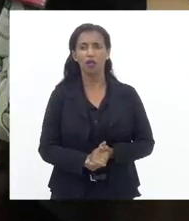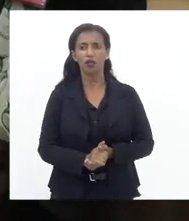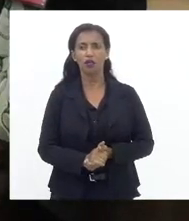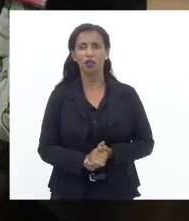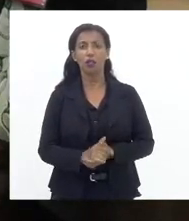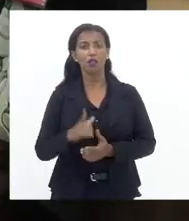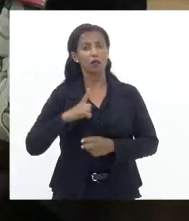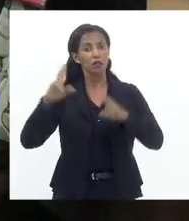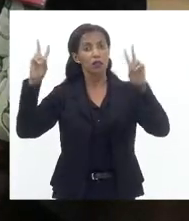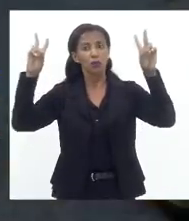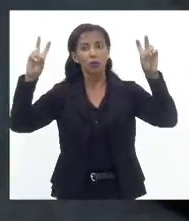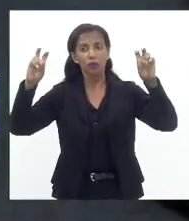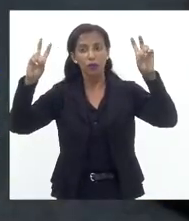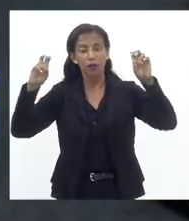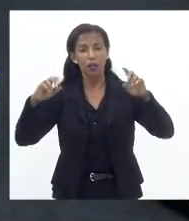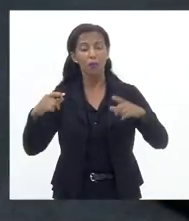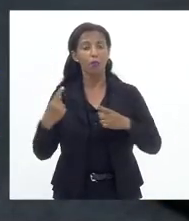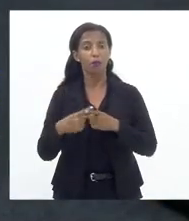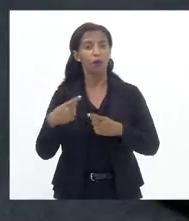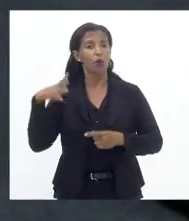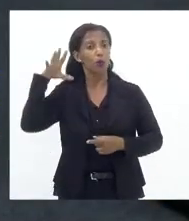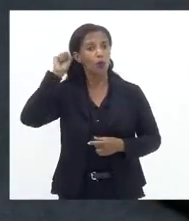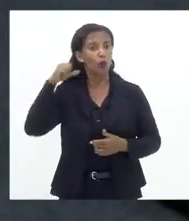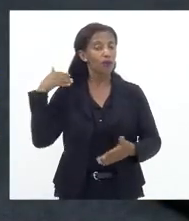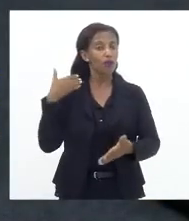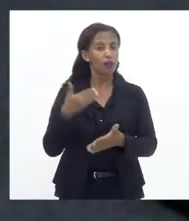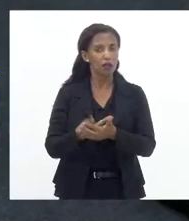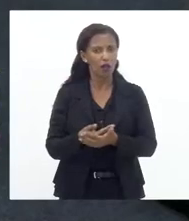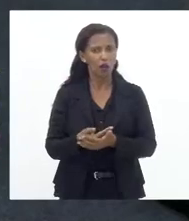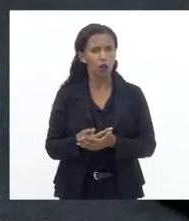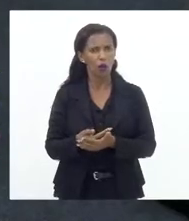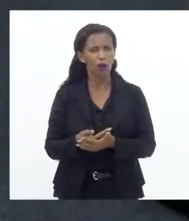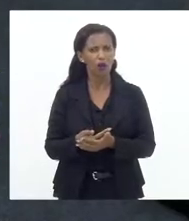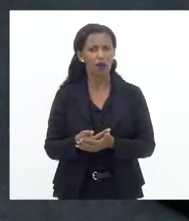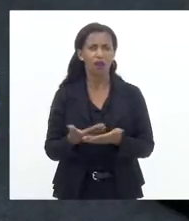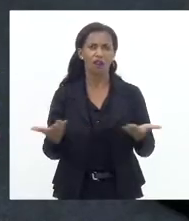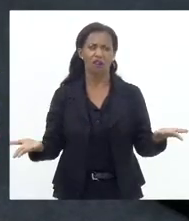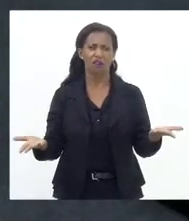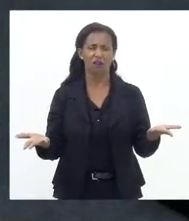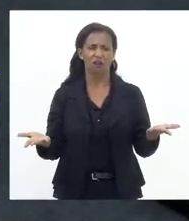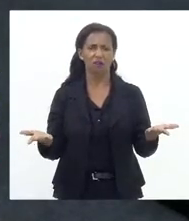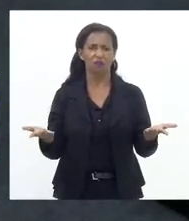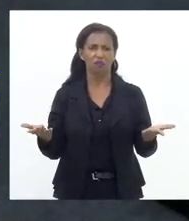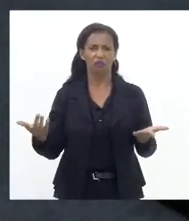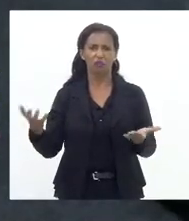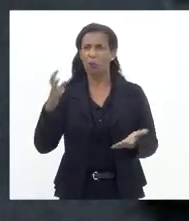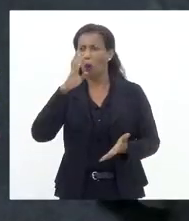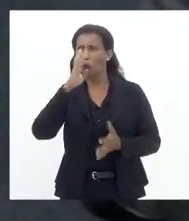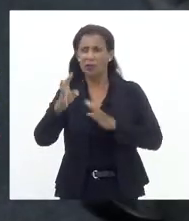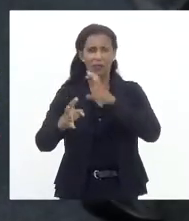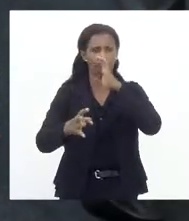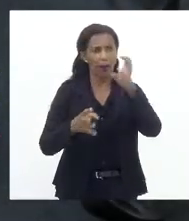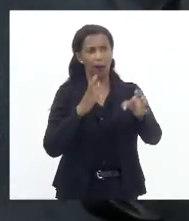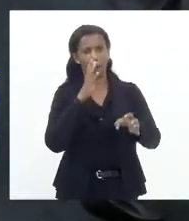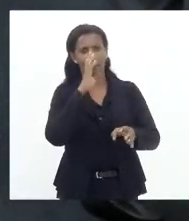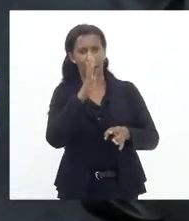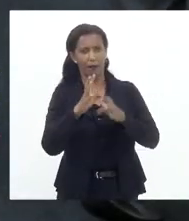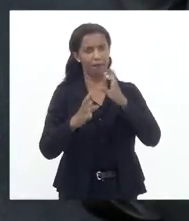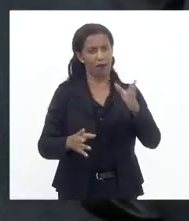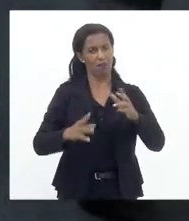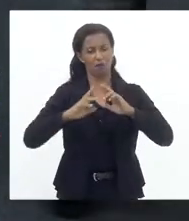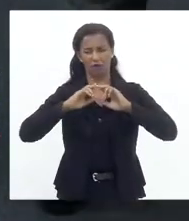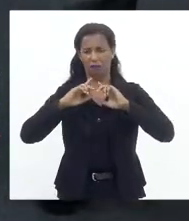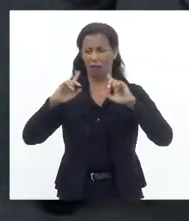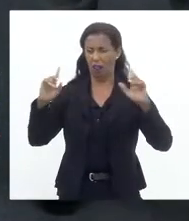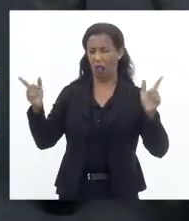enfrentar esse tema porque o que eu ouvi até agora foi muito alarido muito acusação muita